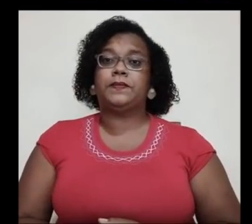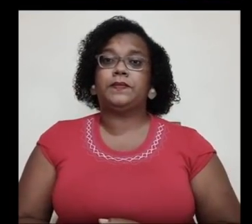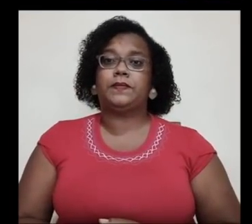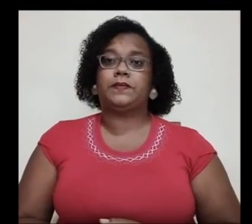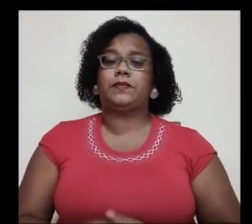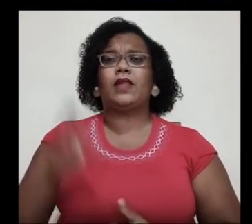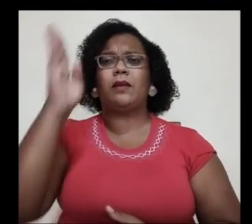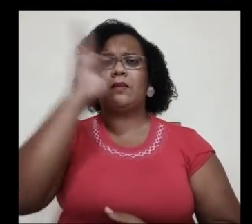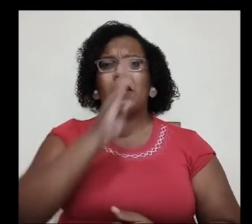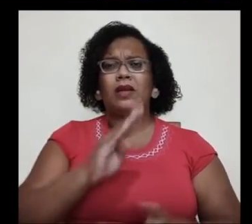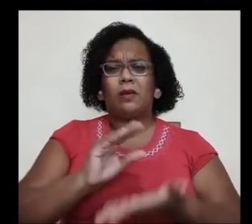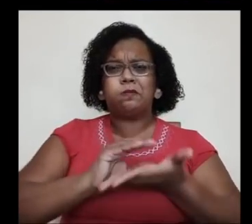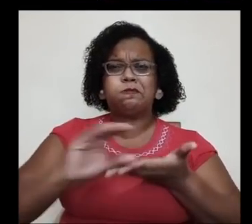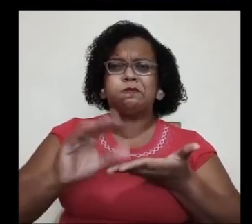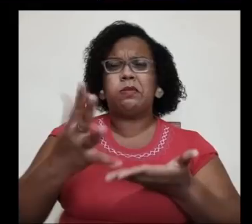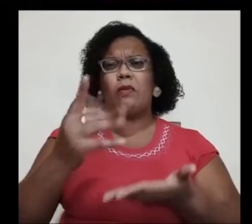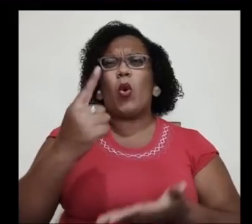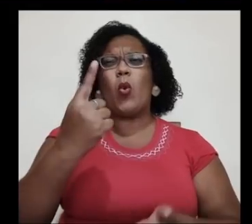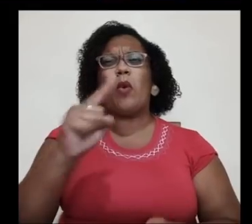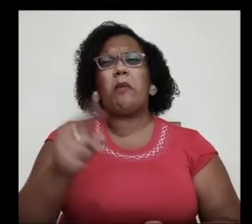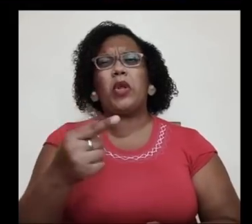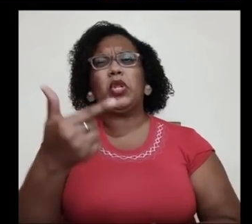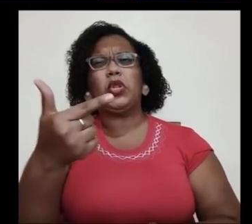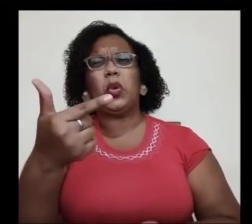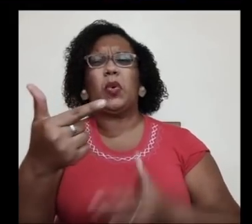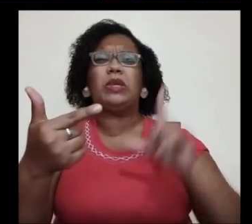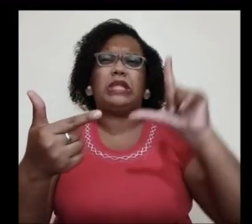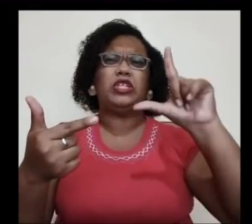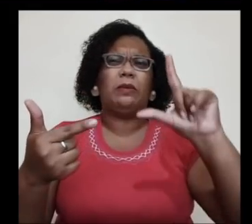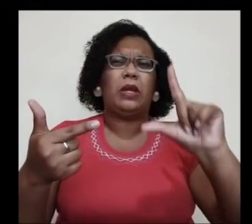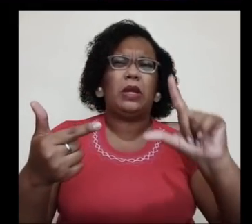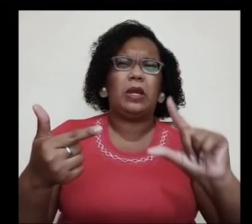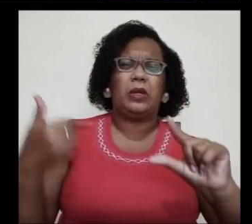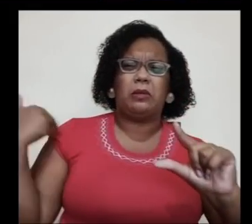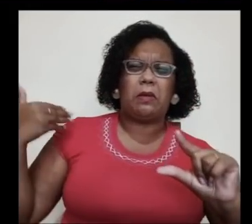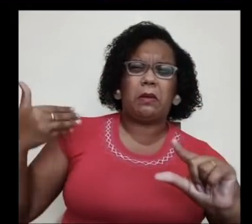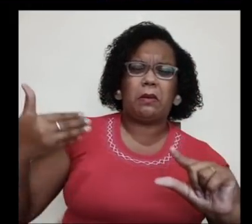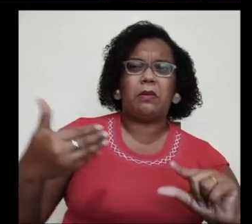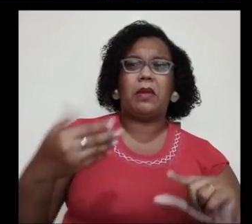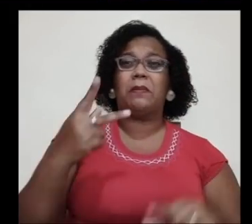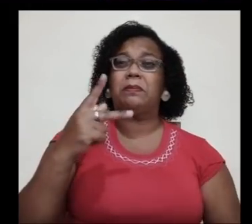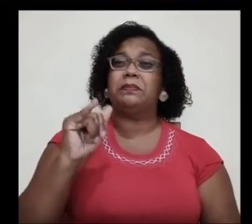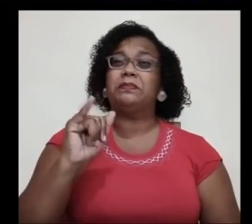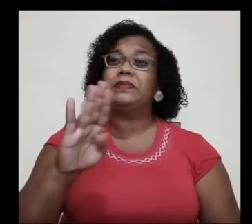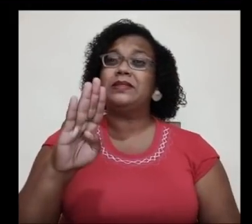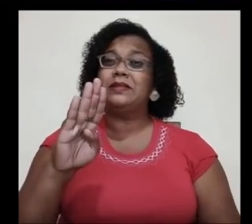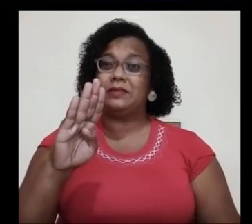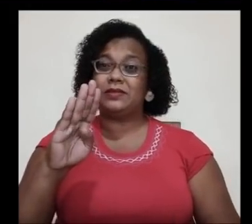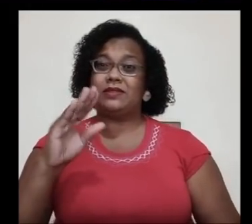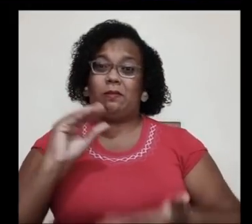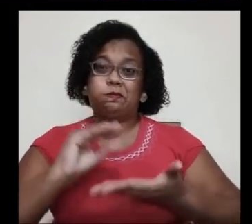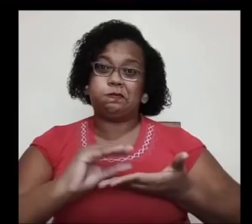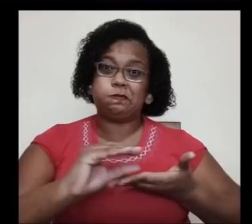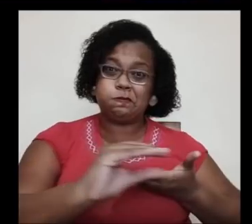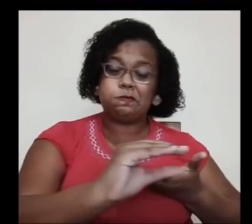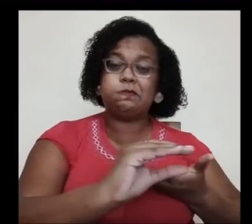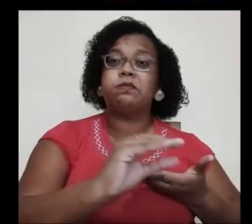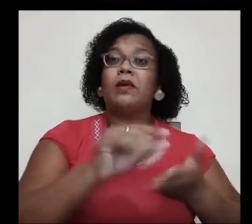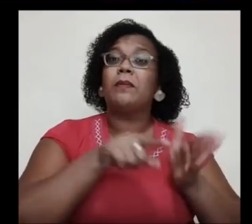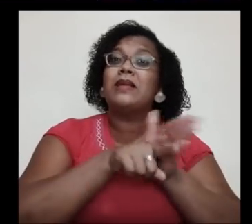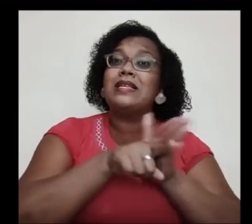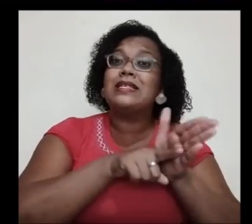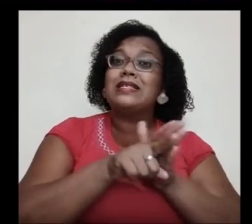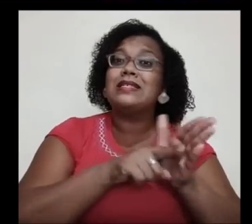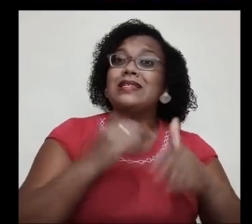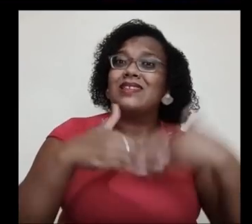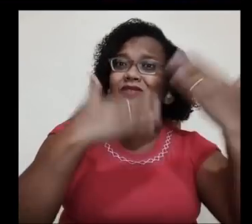PIB em pesquisa e desenvolvimento. Isso é muito pouco se a gente compara com os outros países que estão, alguns países têm da ordem de